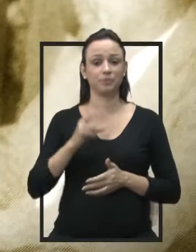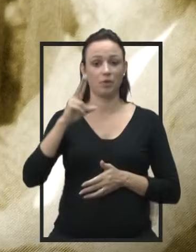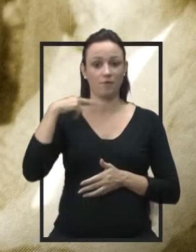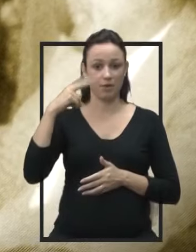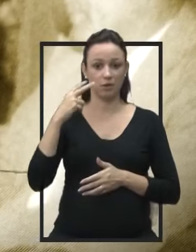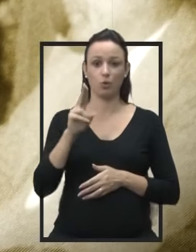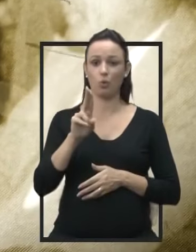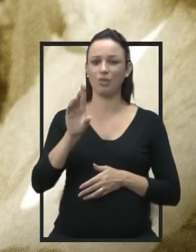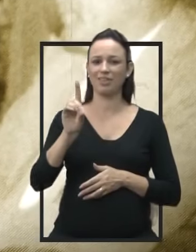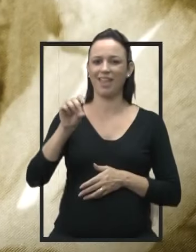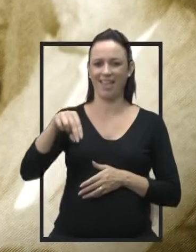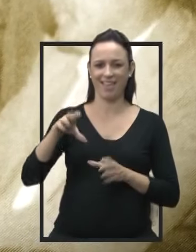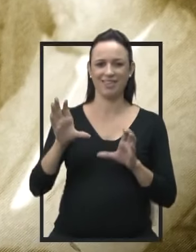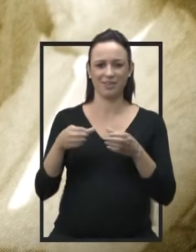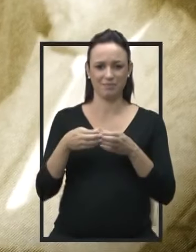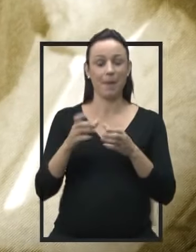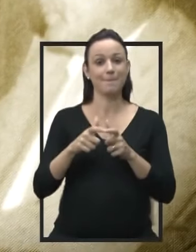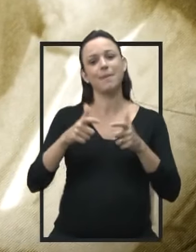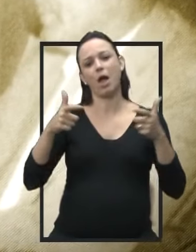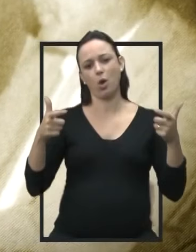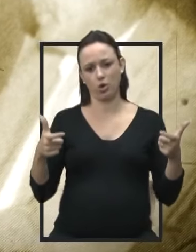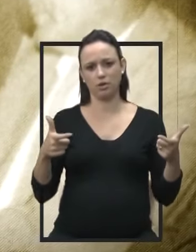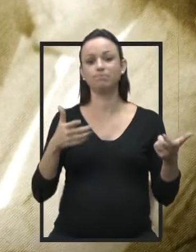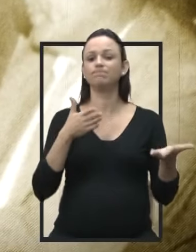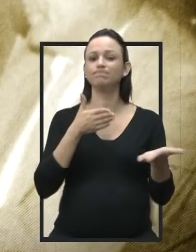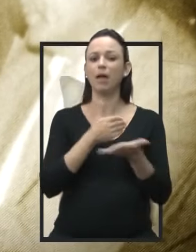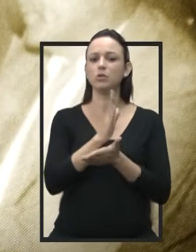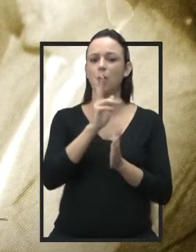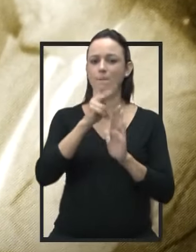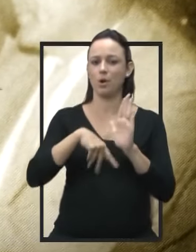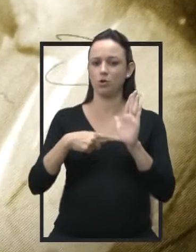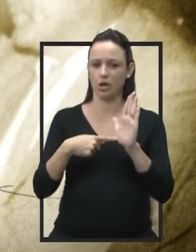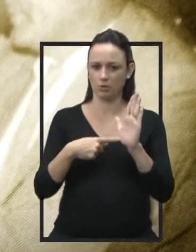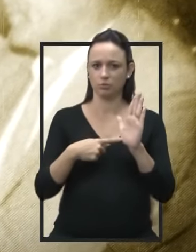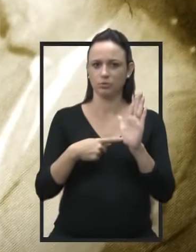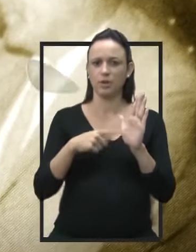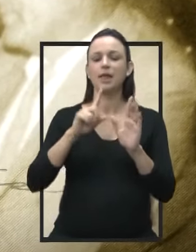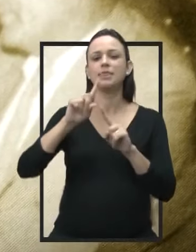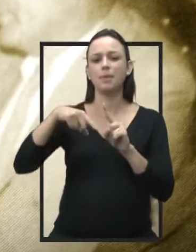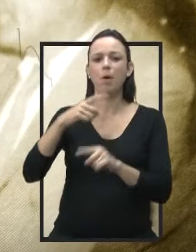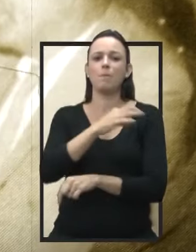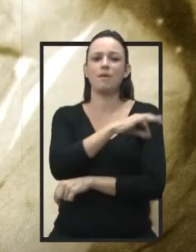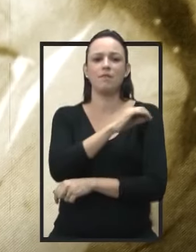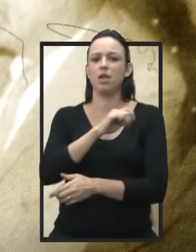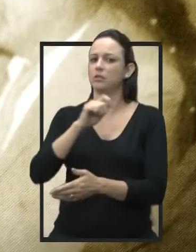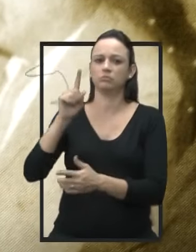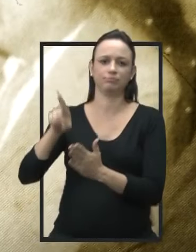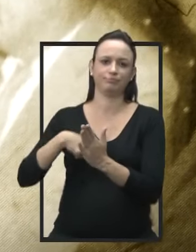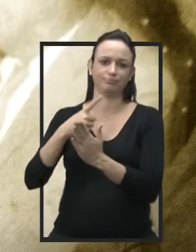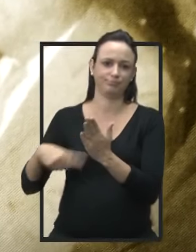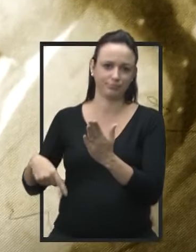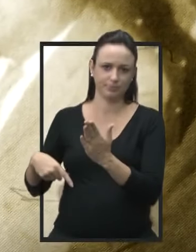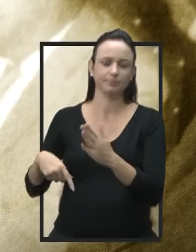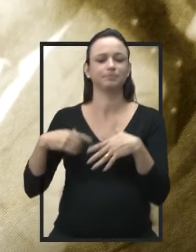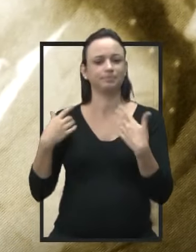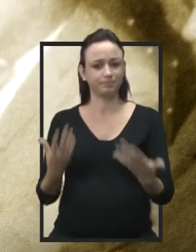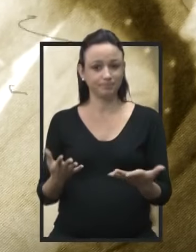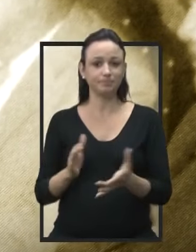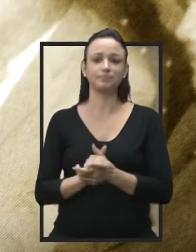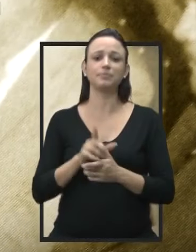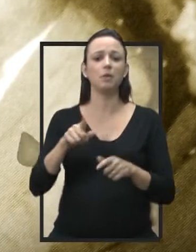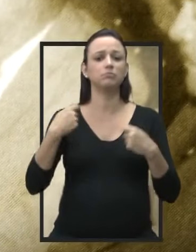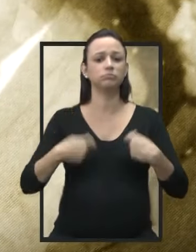Os vereadores da UDN, que eram a maioria, aprovaram o projeto, que depois foi vetado pelo prefeito. Houve